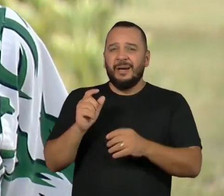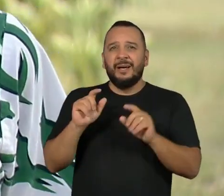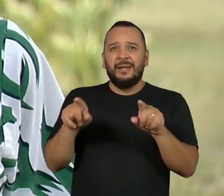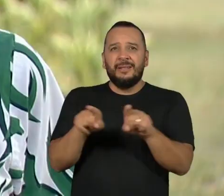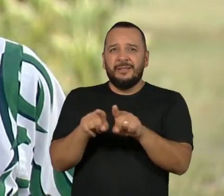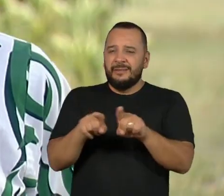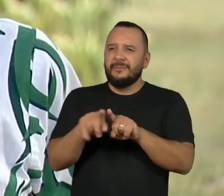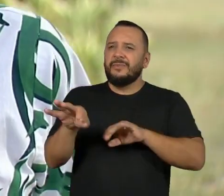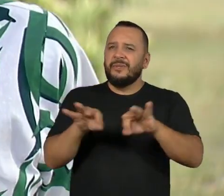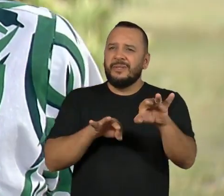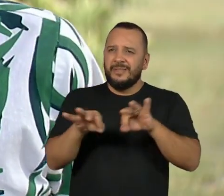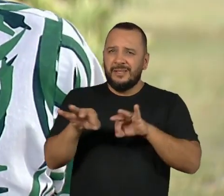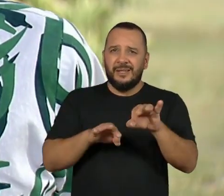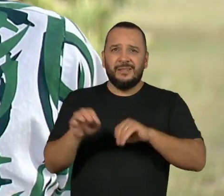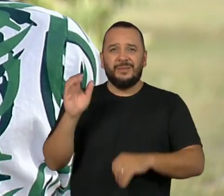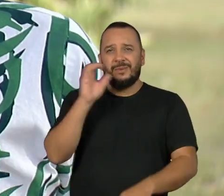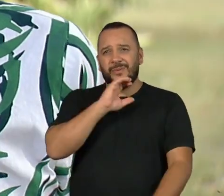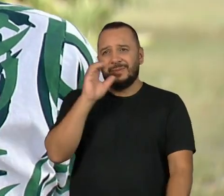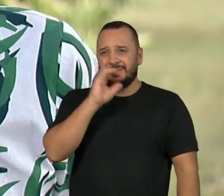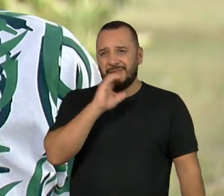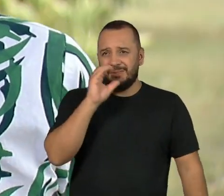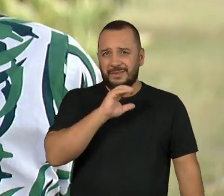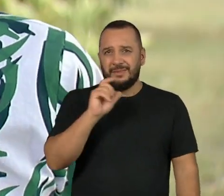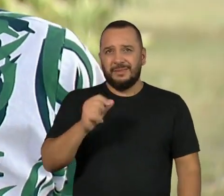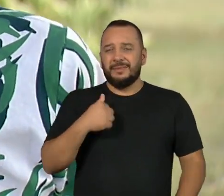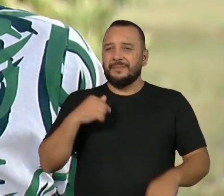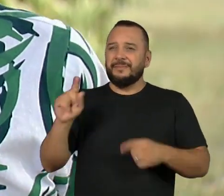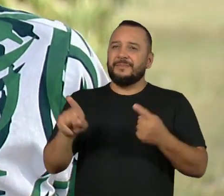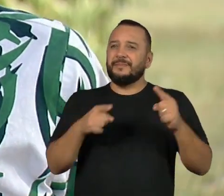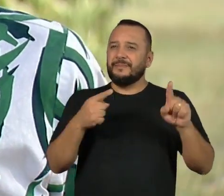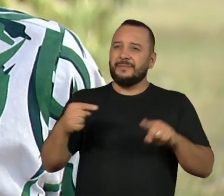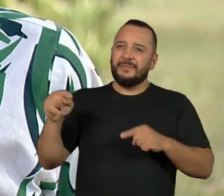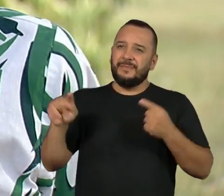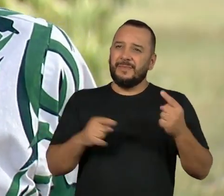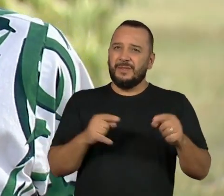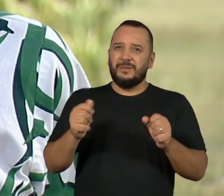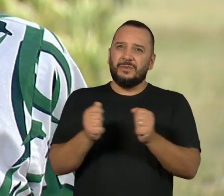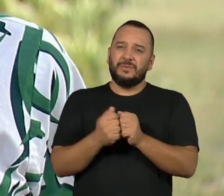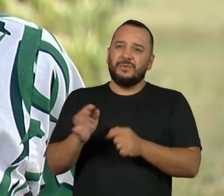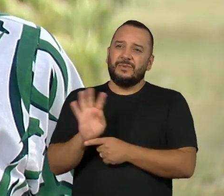esse projeto assim urgentemente de uma canção e um vídeo